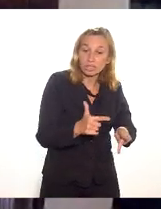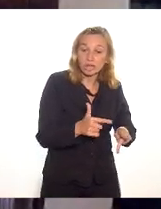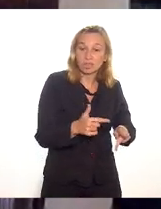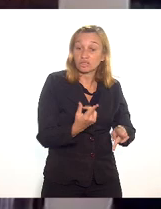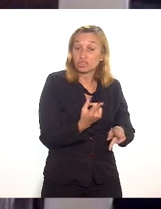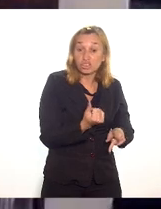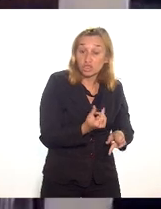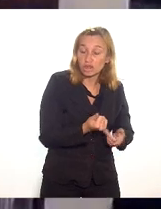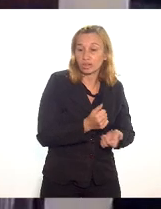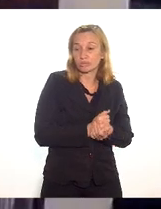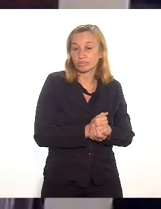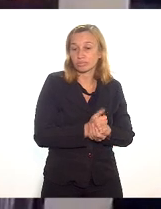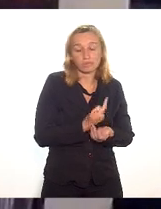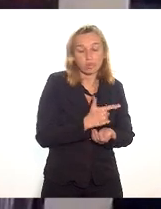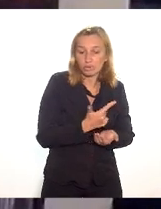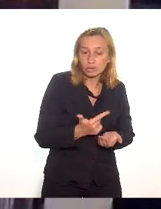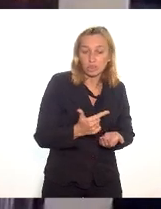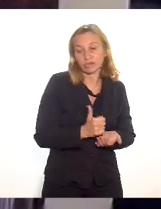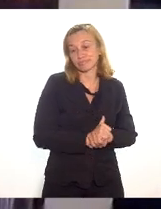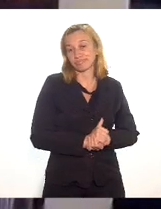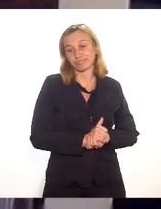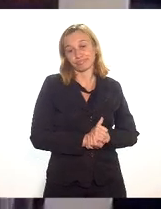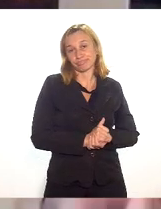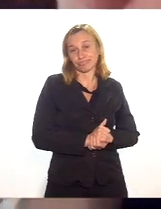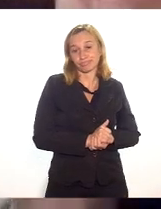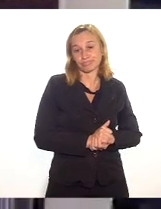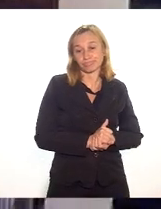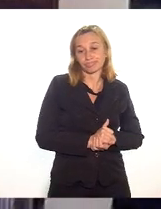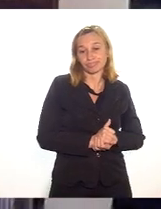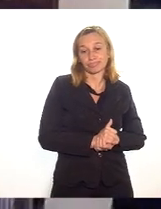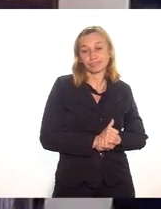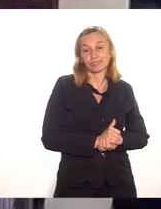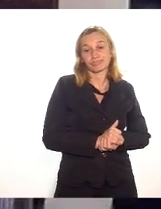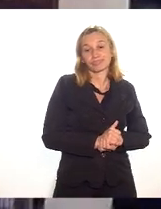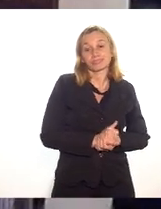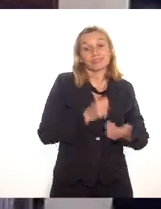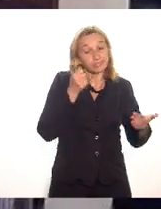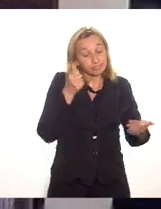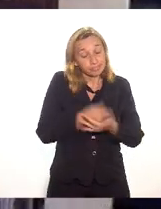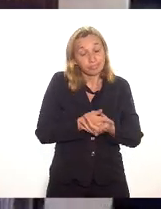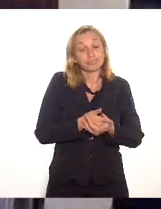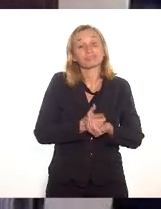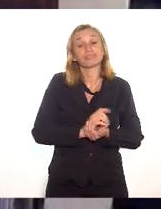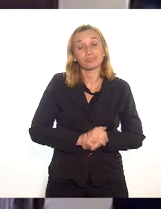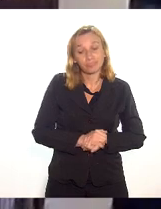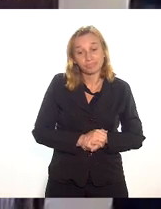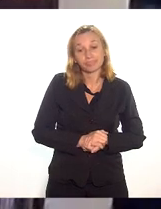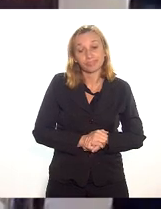condição, não tem o poder aquisitivo para o pagamento